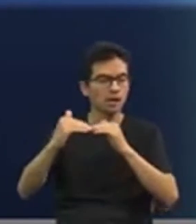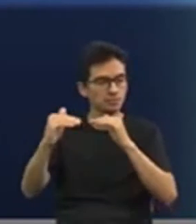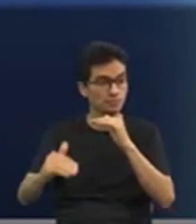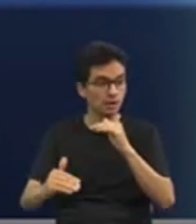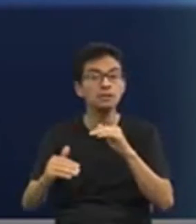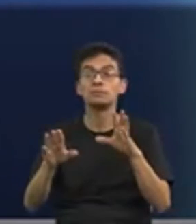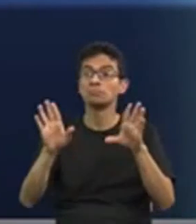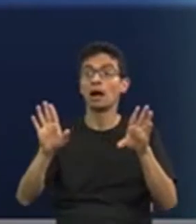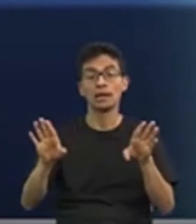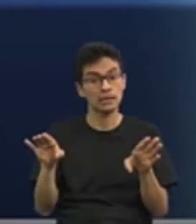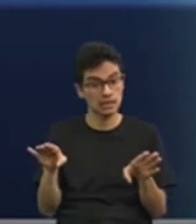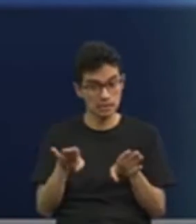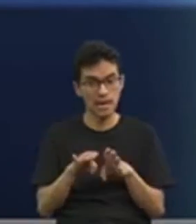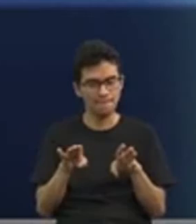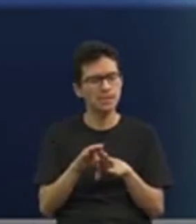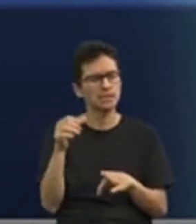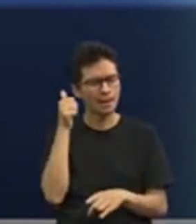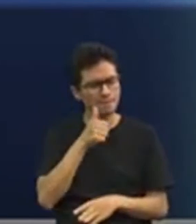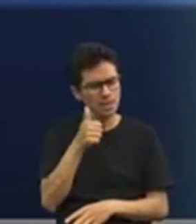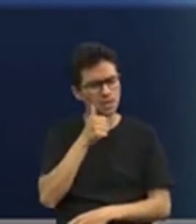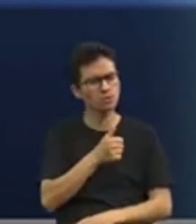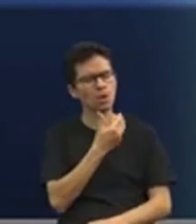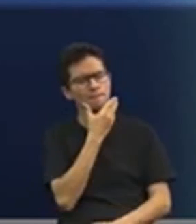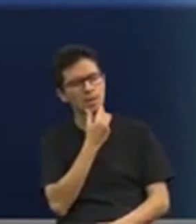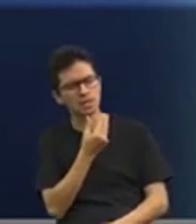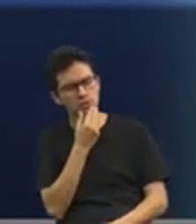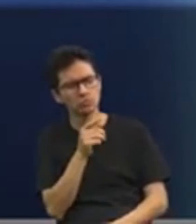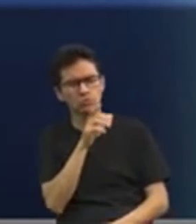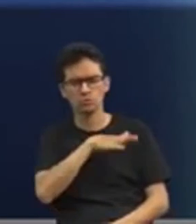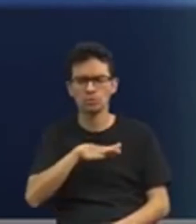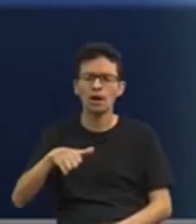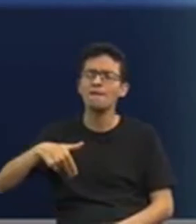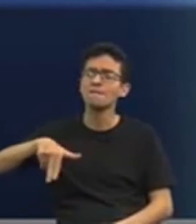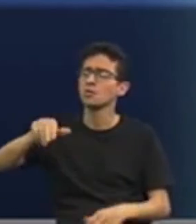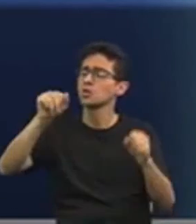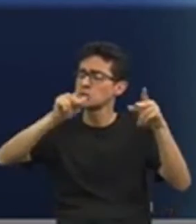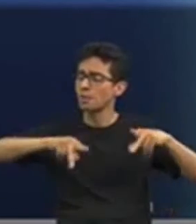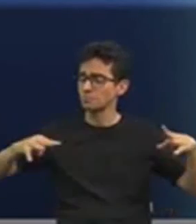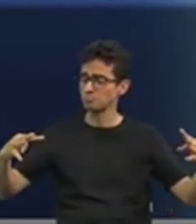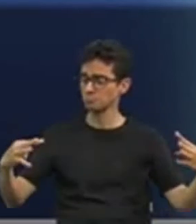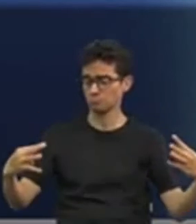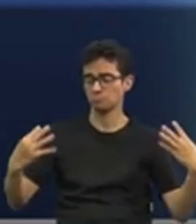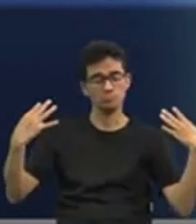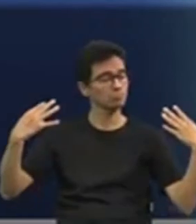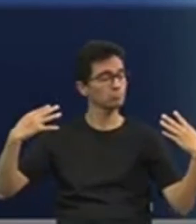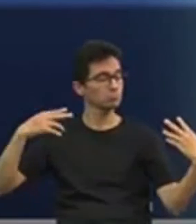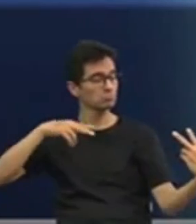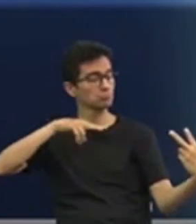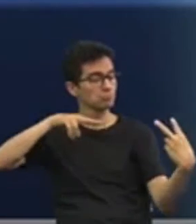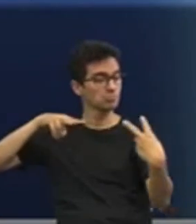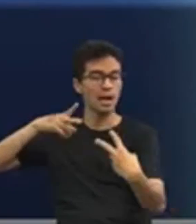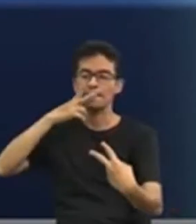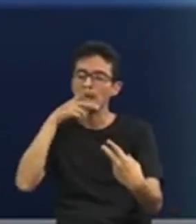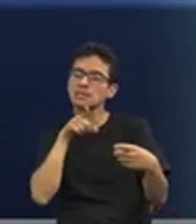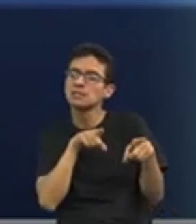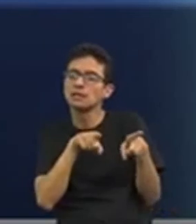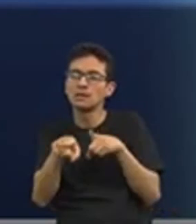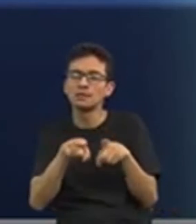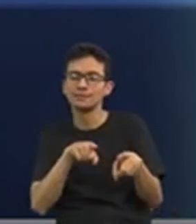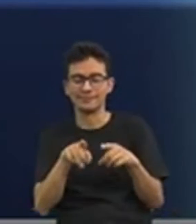abaixo por outro lado as meninas os meninos dos rolezinhos vão para o shopping para ser a mostrar uns para os outros